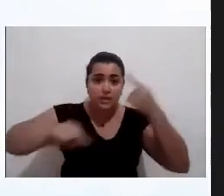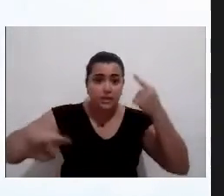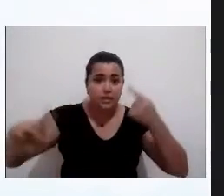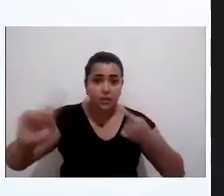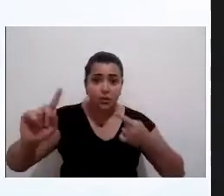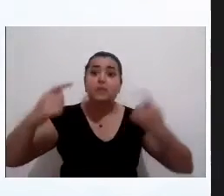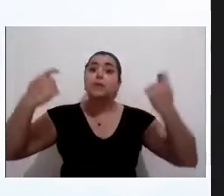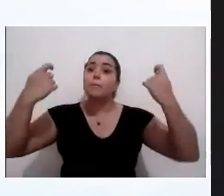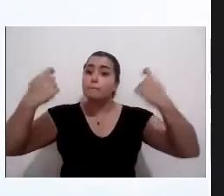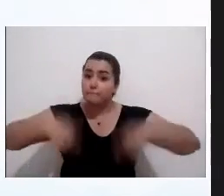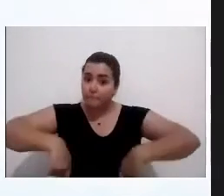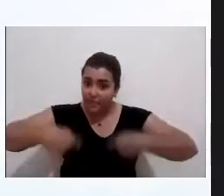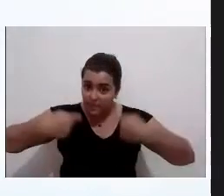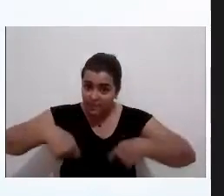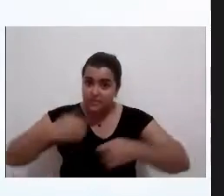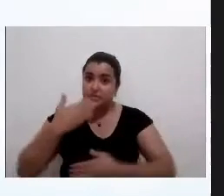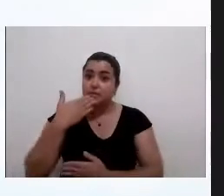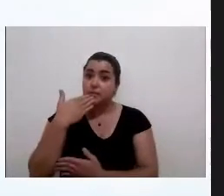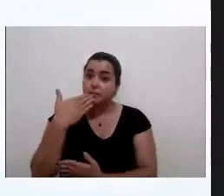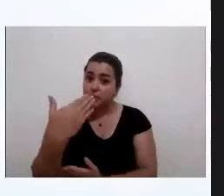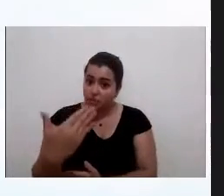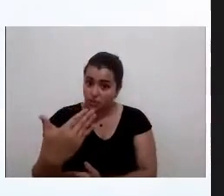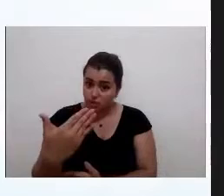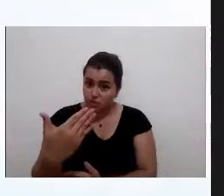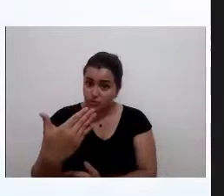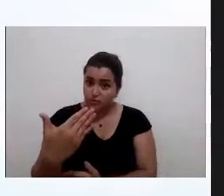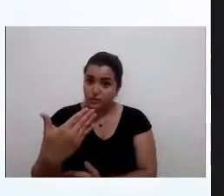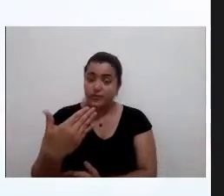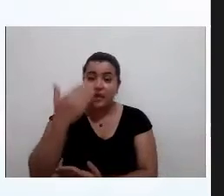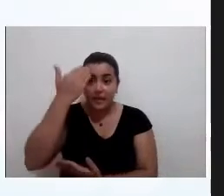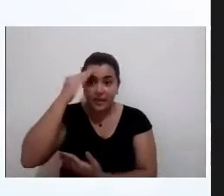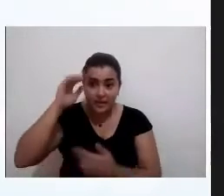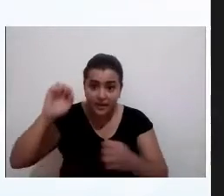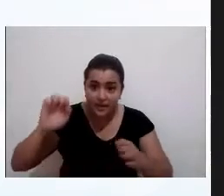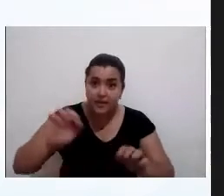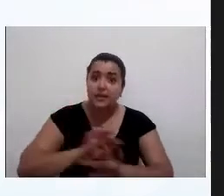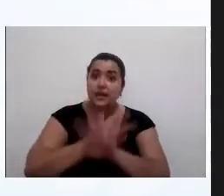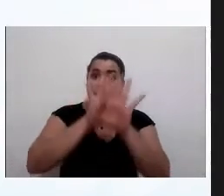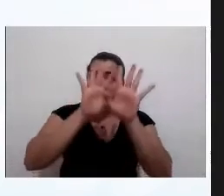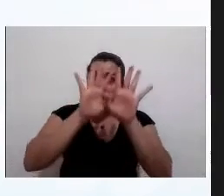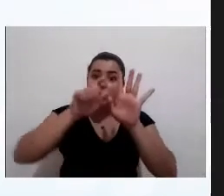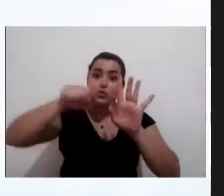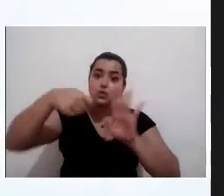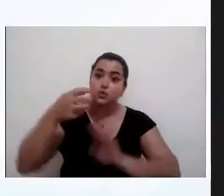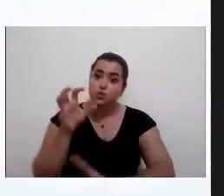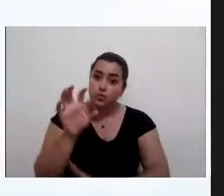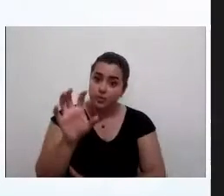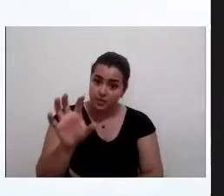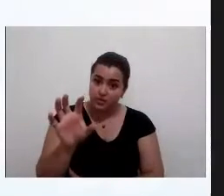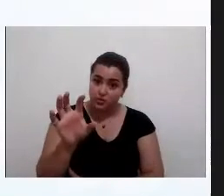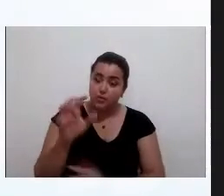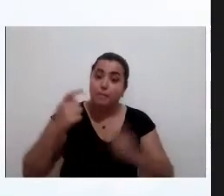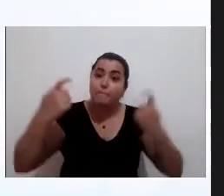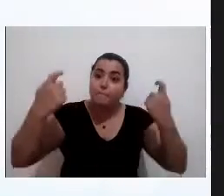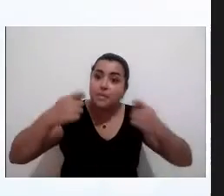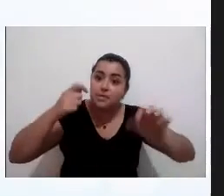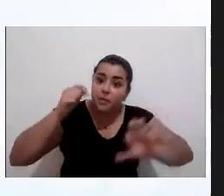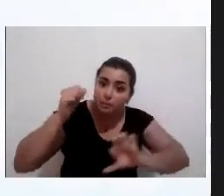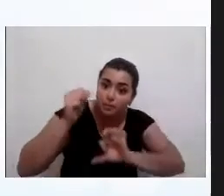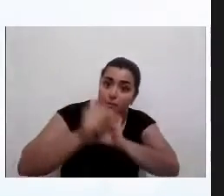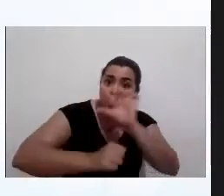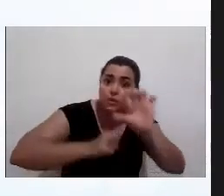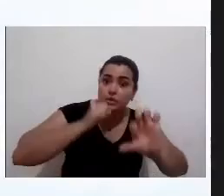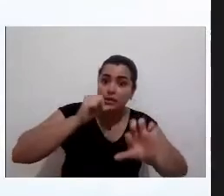preciso que o movimento sindical entenda isso de maneira muito qualificada, que isso se transforme numa